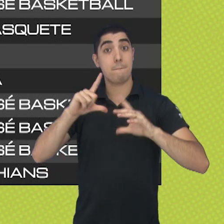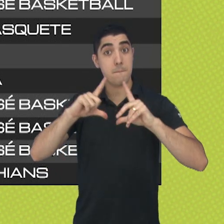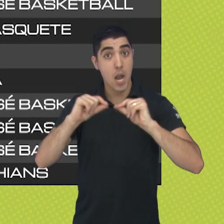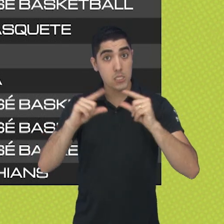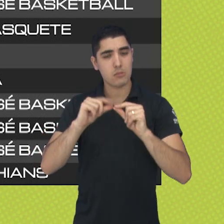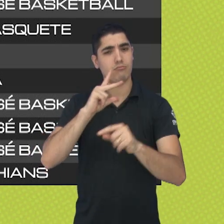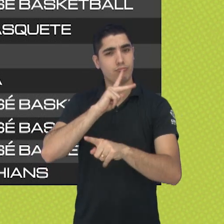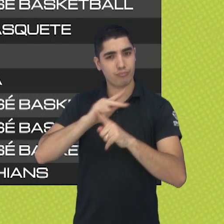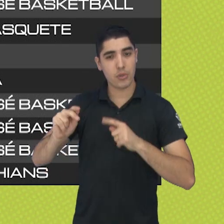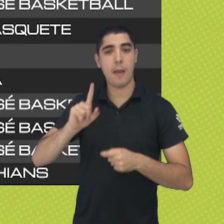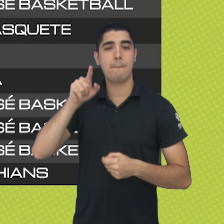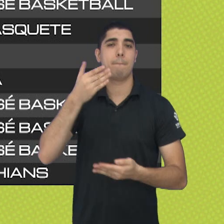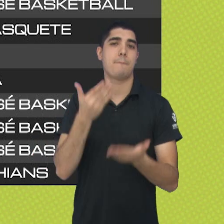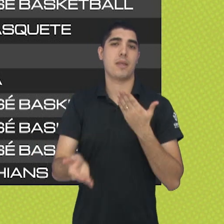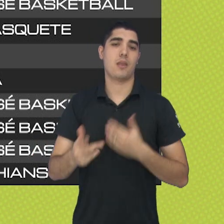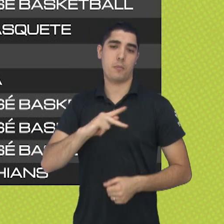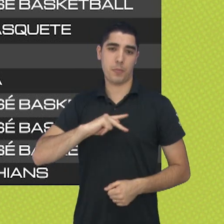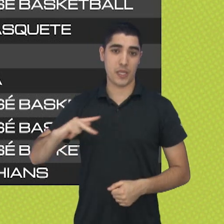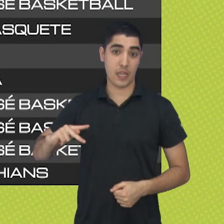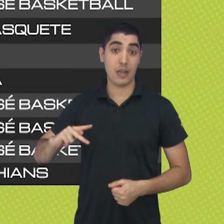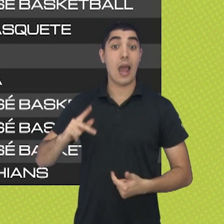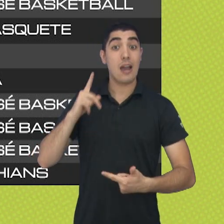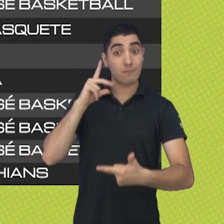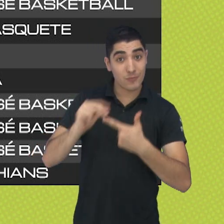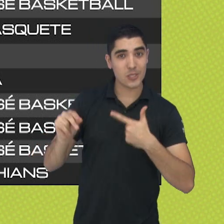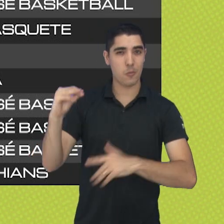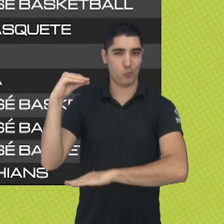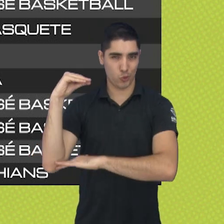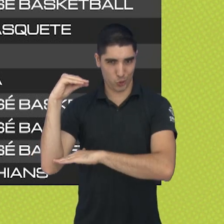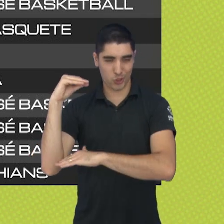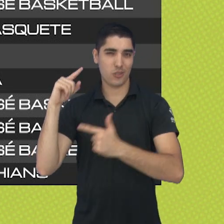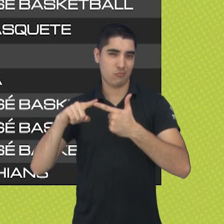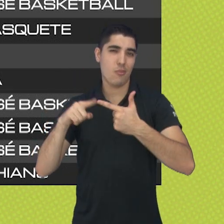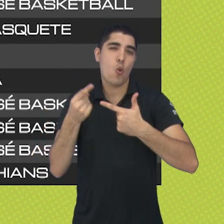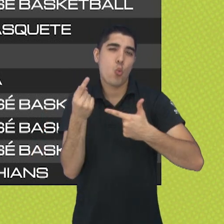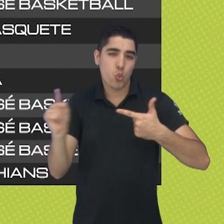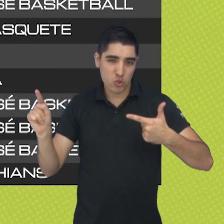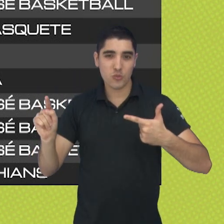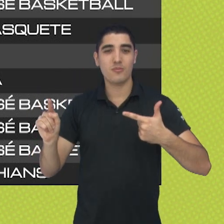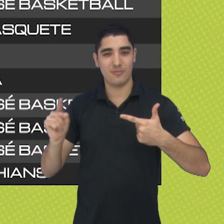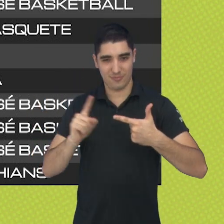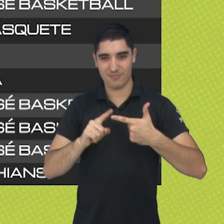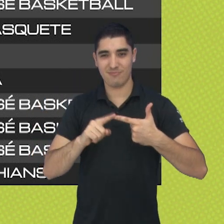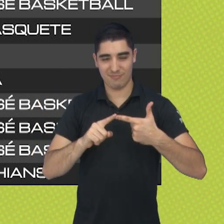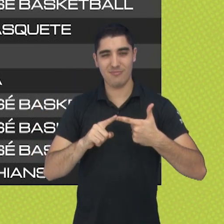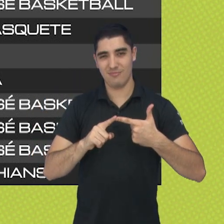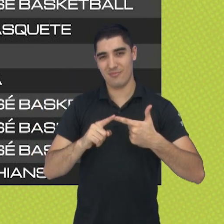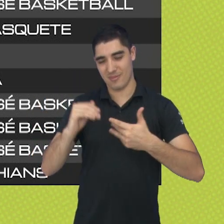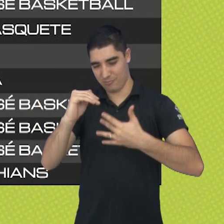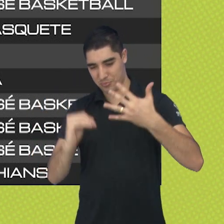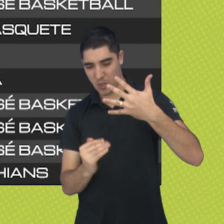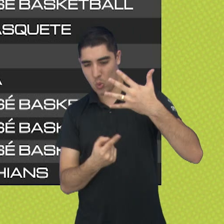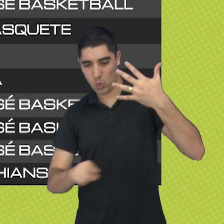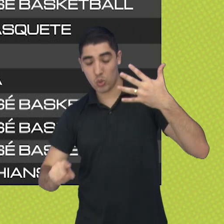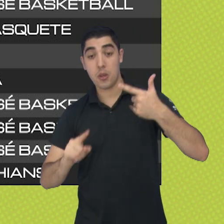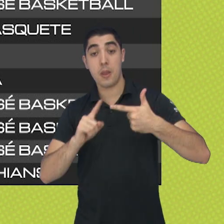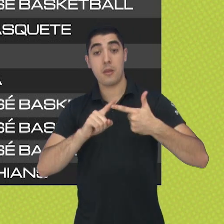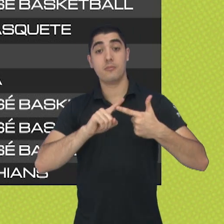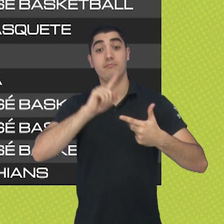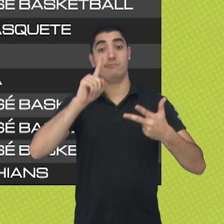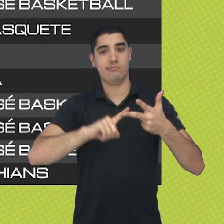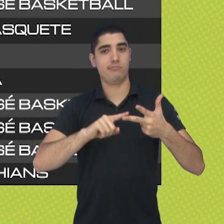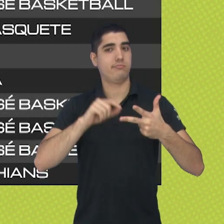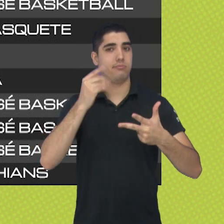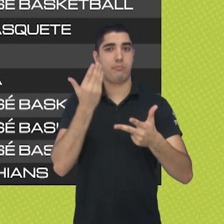aí perdeu para o Pinheiros, voltou a vencer contra o Mogi, que é o lanterna da competição, aí veio uma sequência de 4 derrotas, mas parou